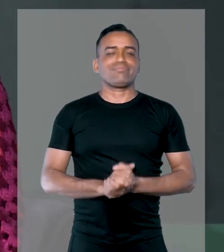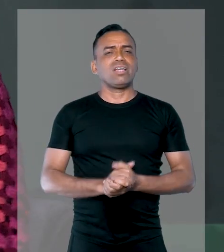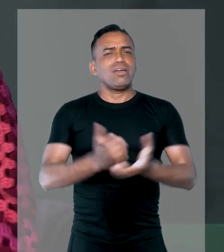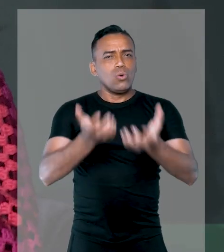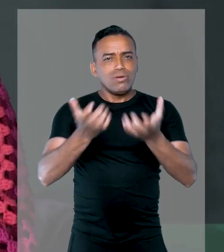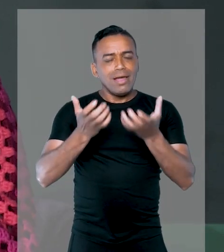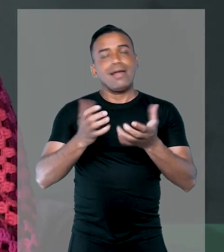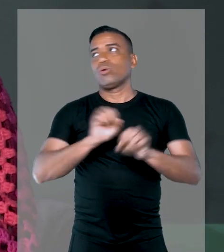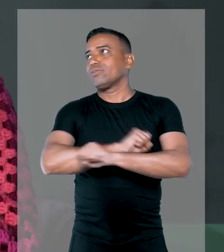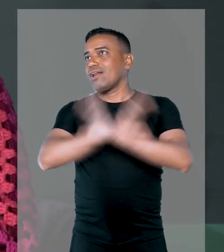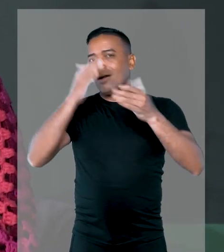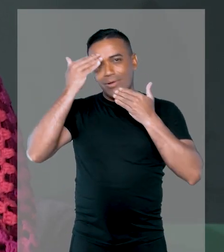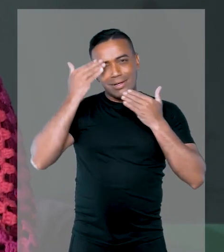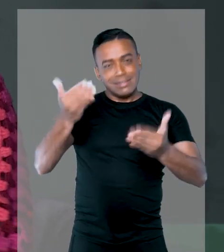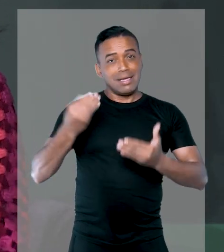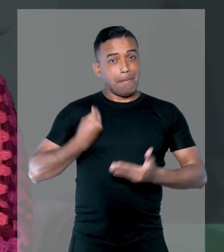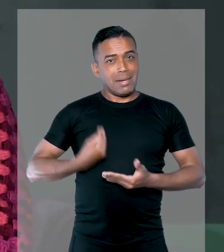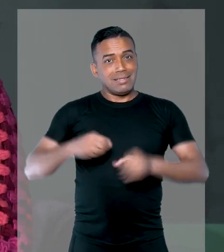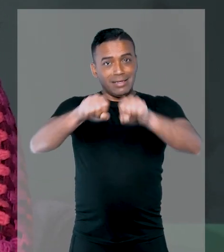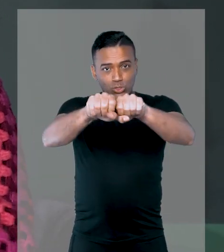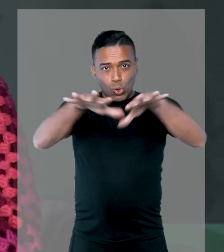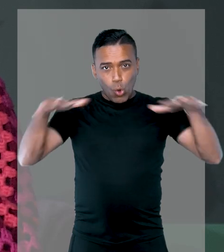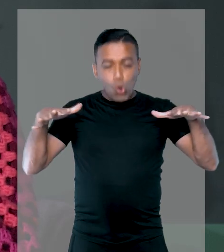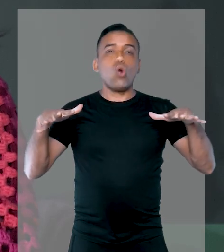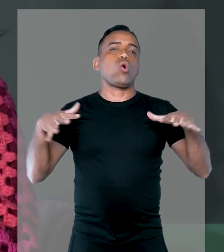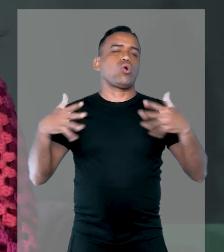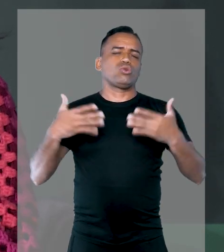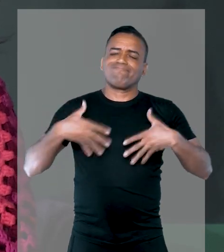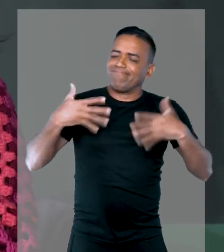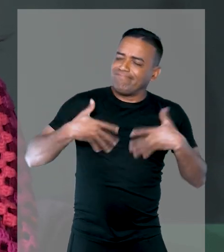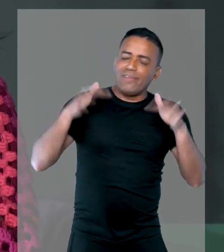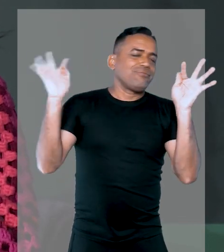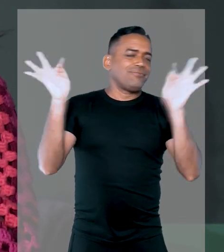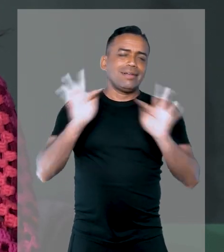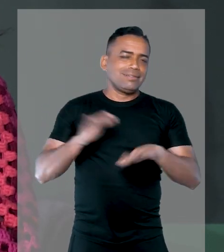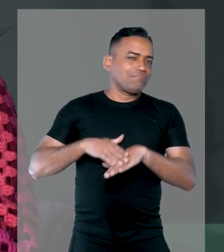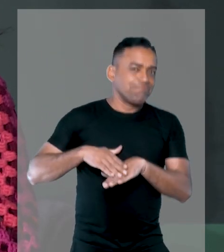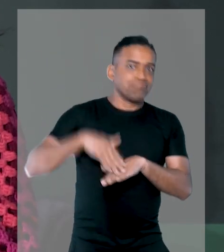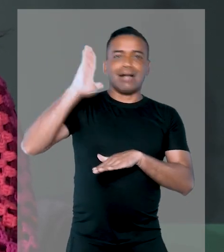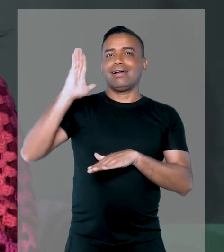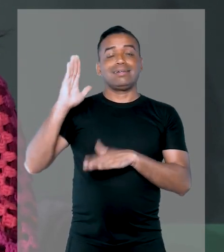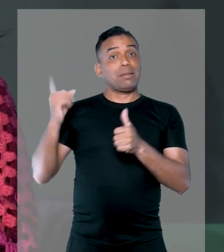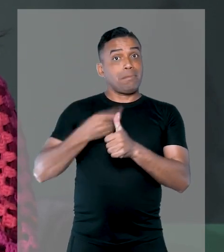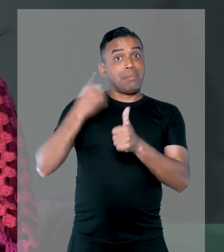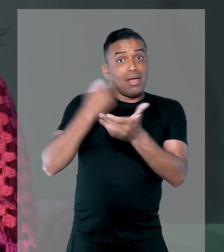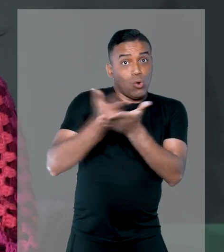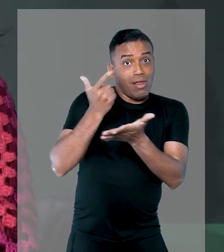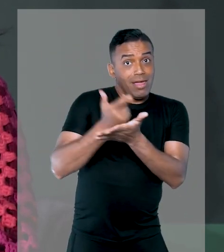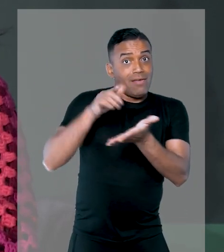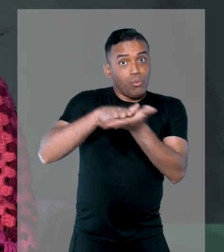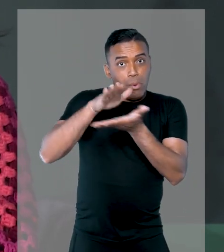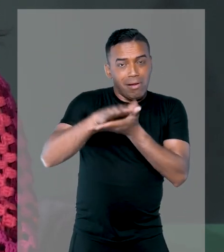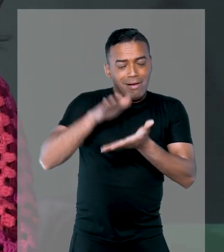Eu queria, obviamente, agradecer a presença de todo mundo que está aqui. Fico muito contente mesmo. Esse é meu primeiro livro,